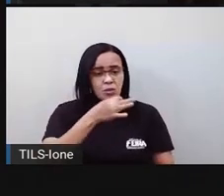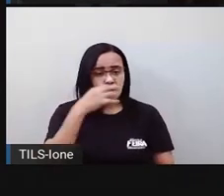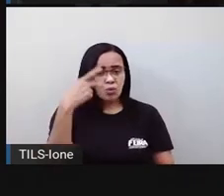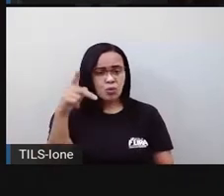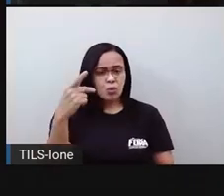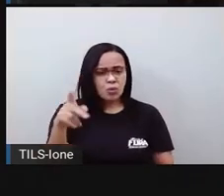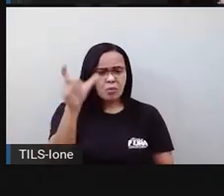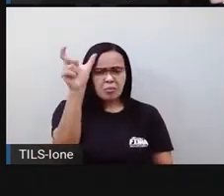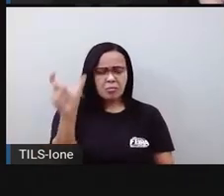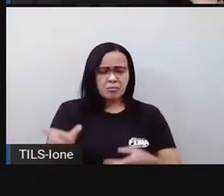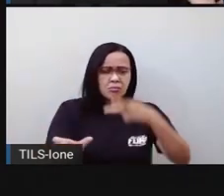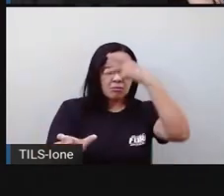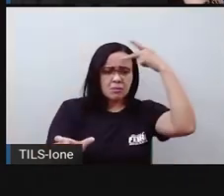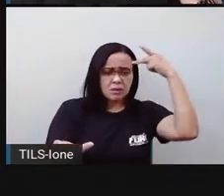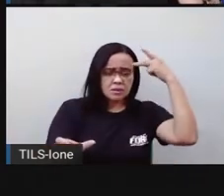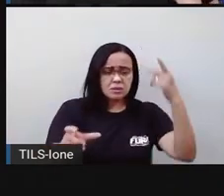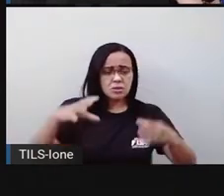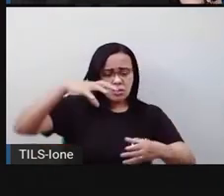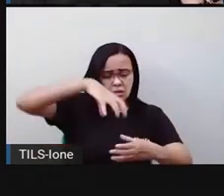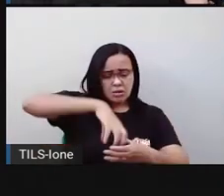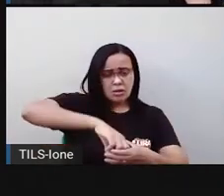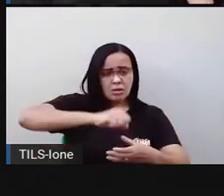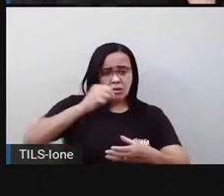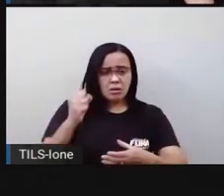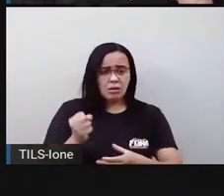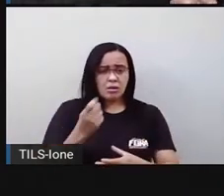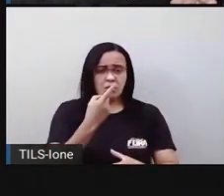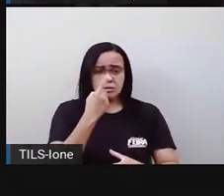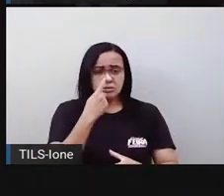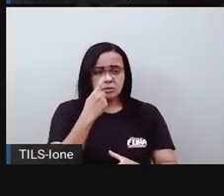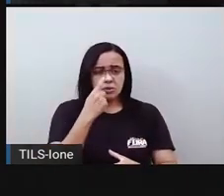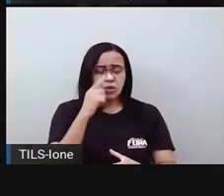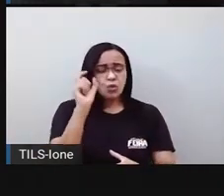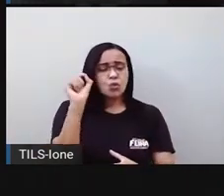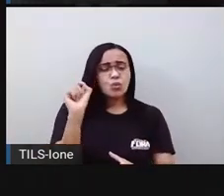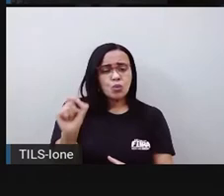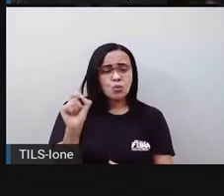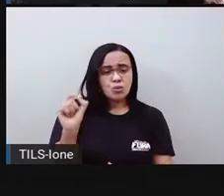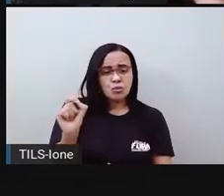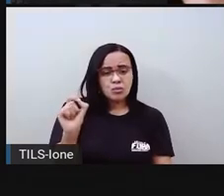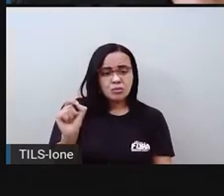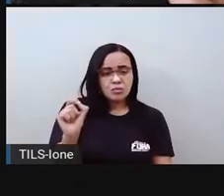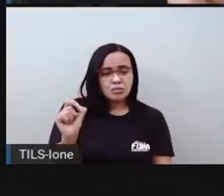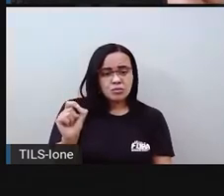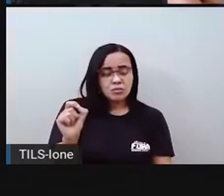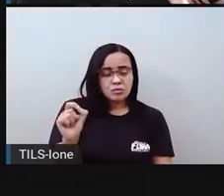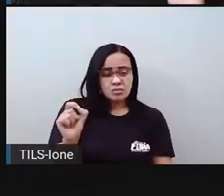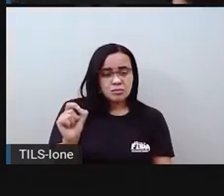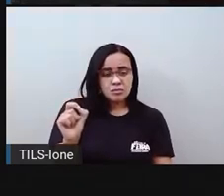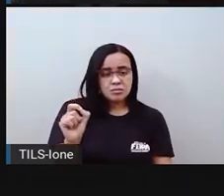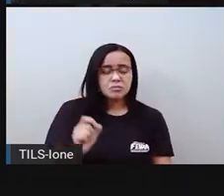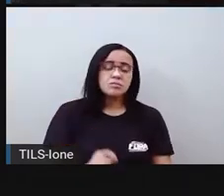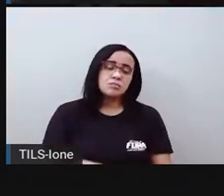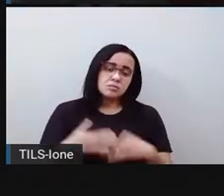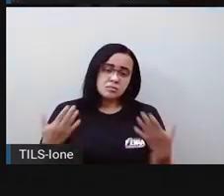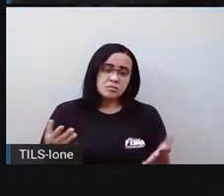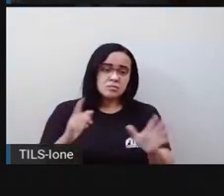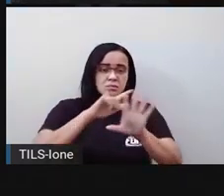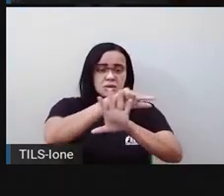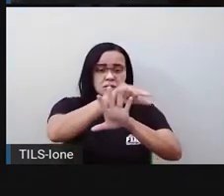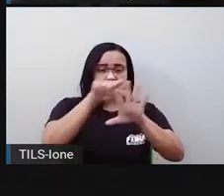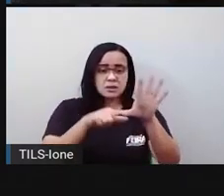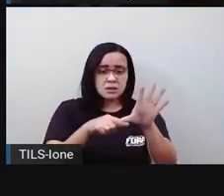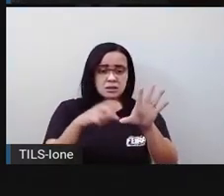que pegou esse biscoito no pote de biscoitos? E aí nós temos cinco